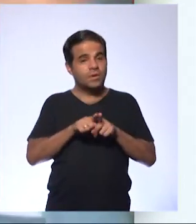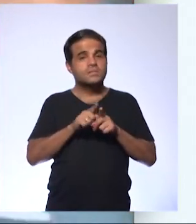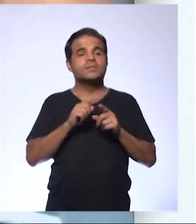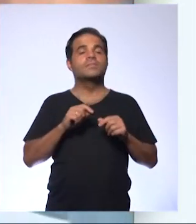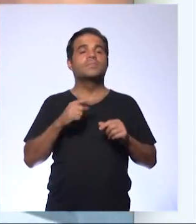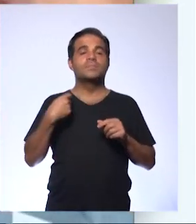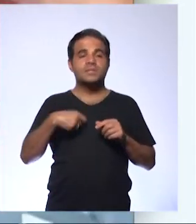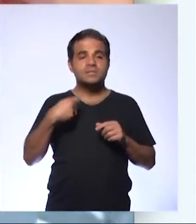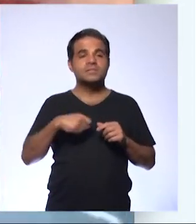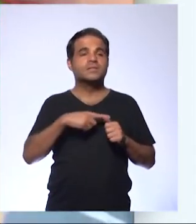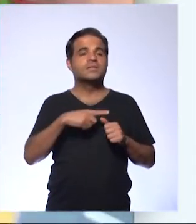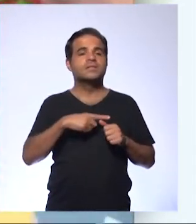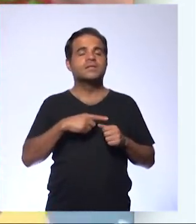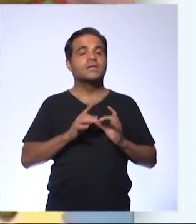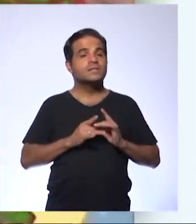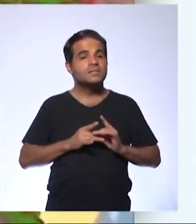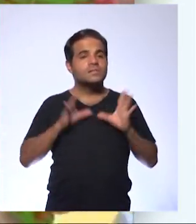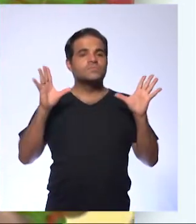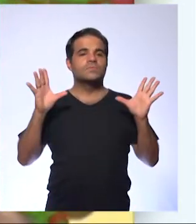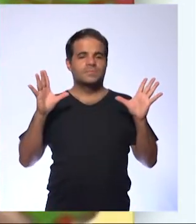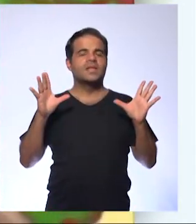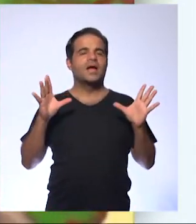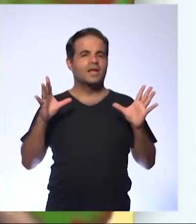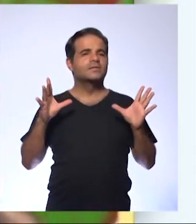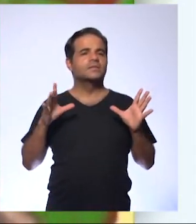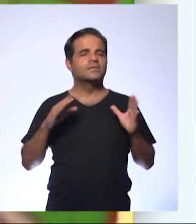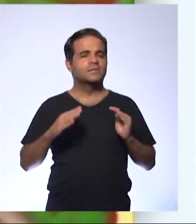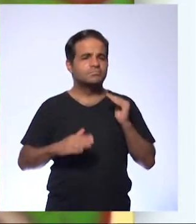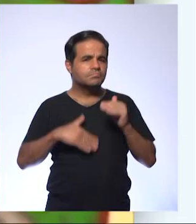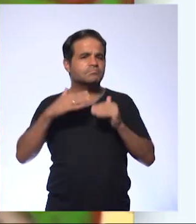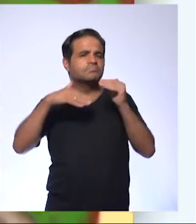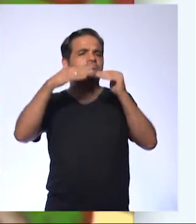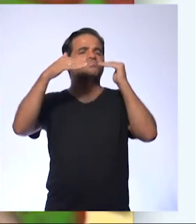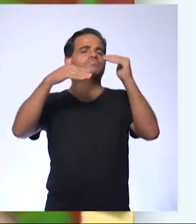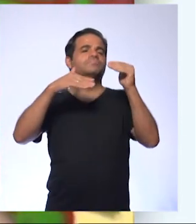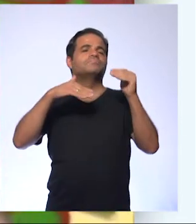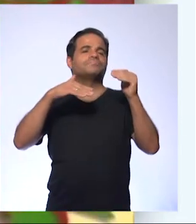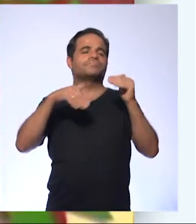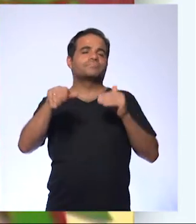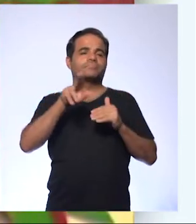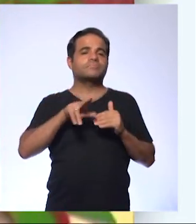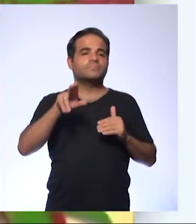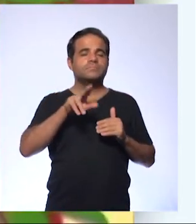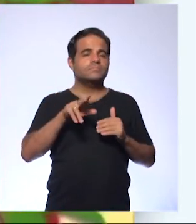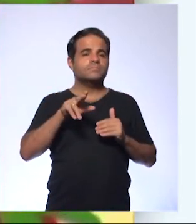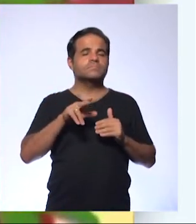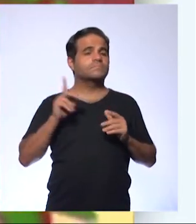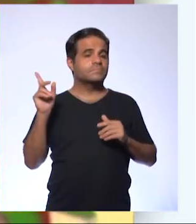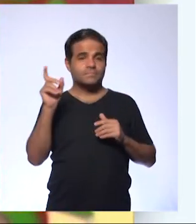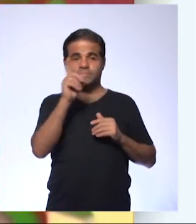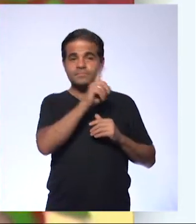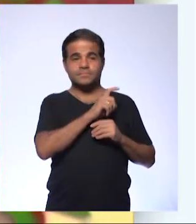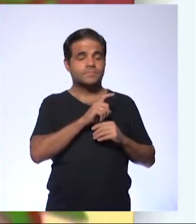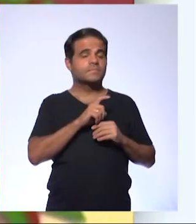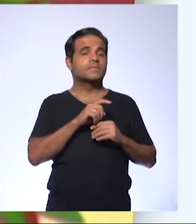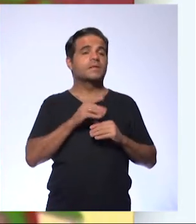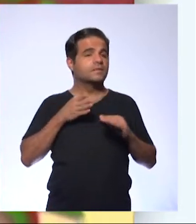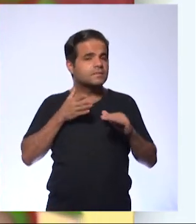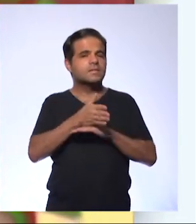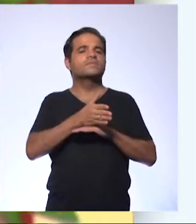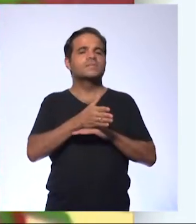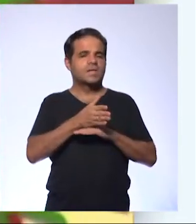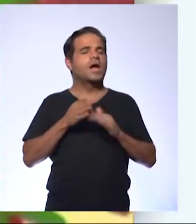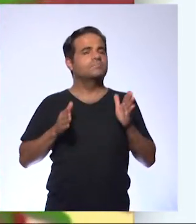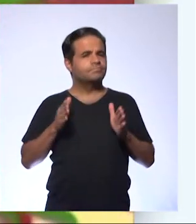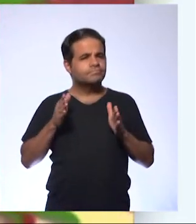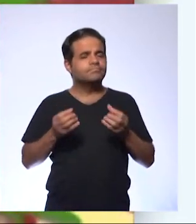a gente tem que ter essa disponibilidade de crescer através das dificuldades e atravessar isso.